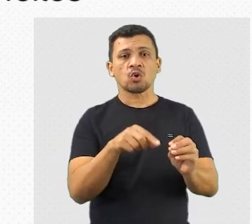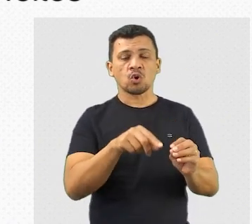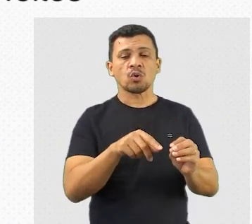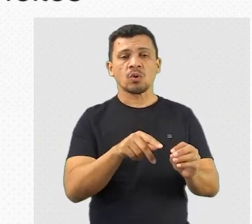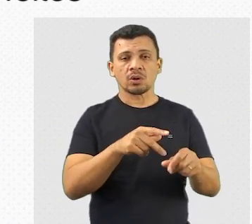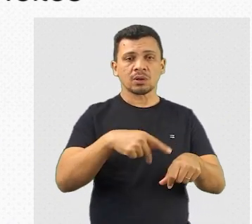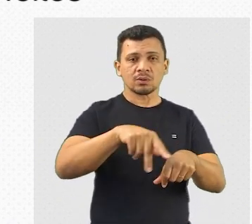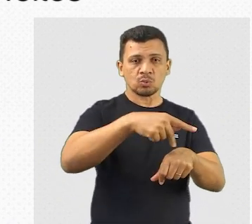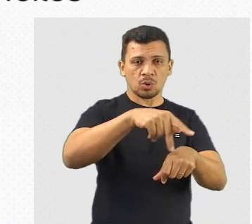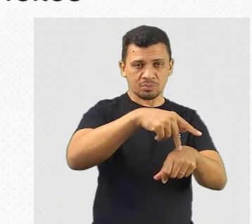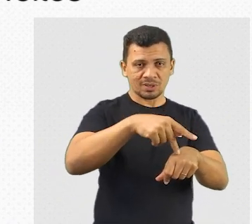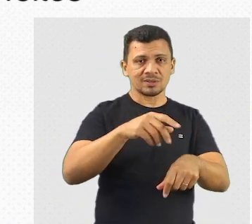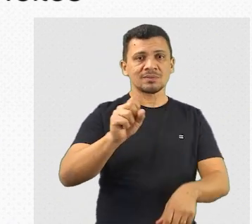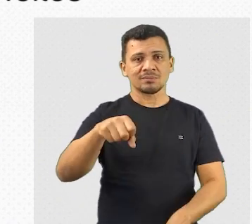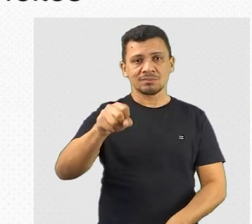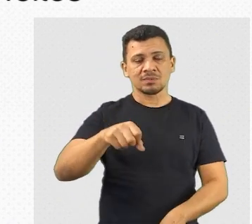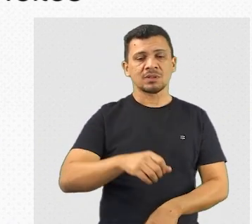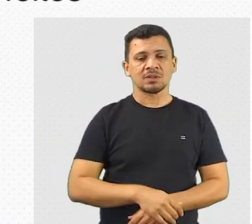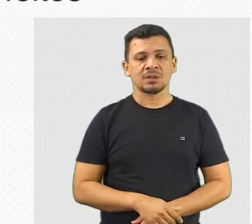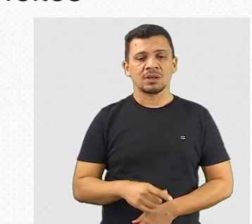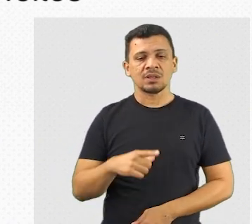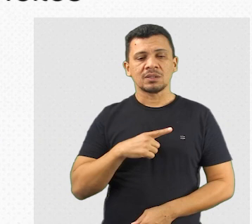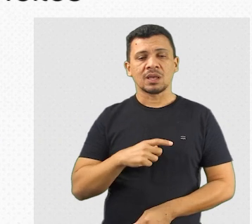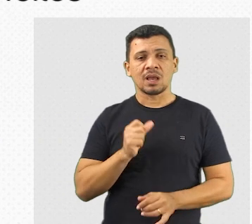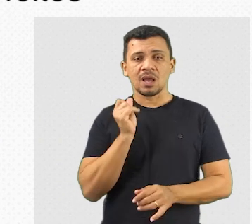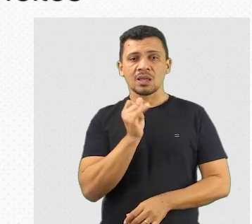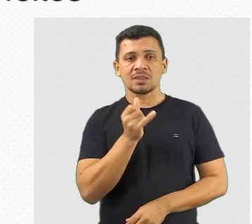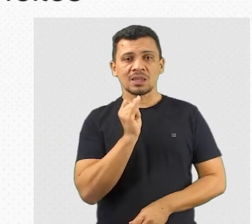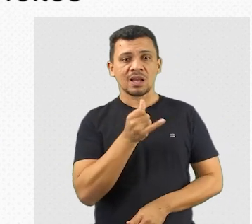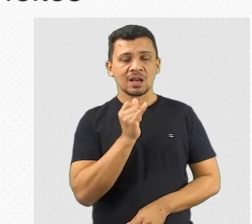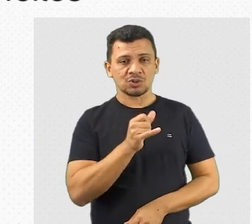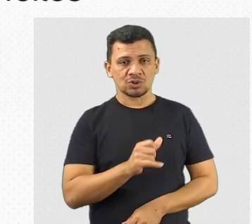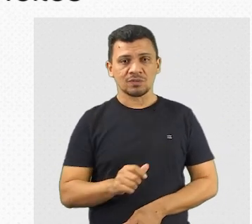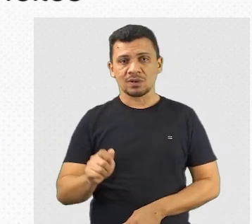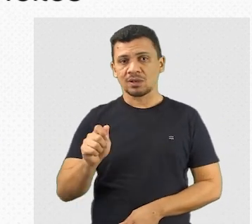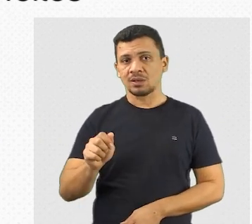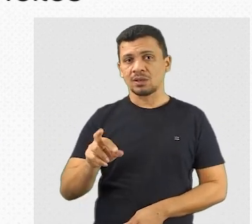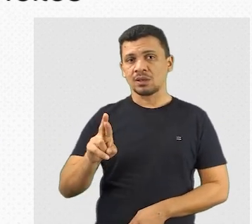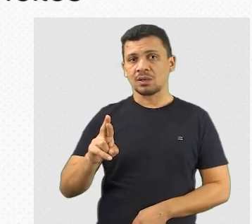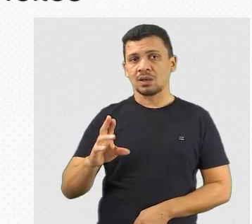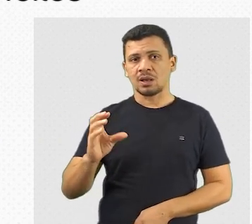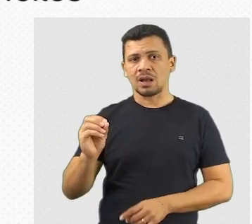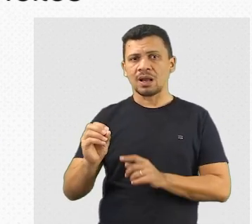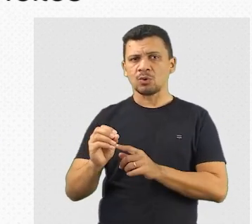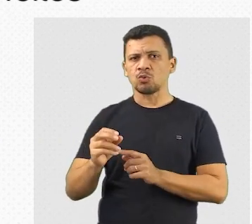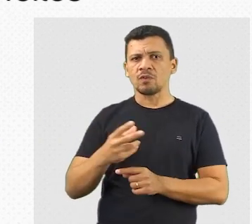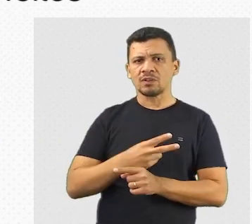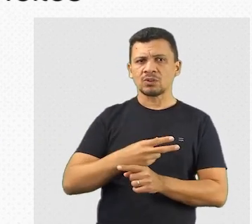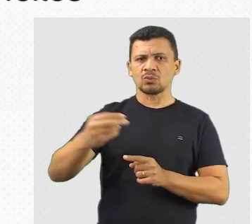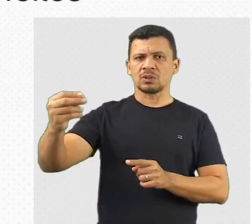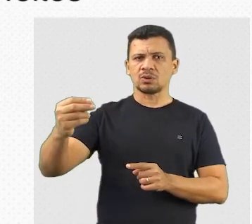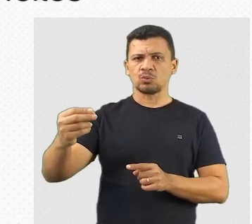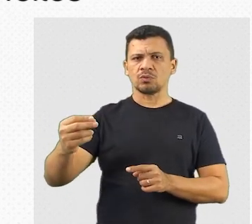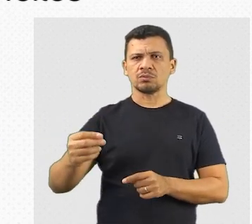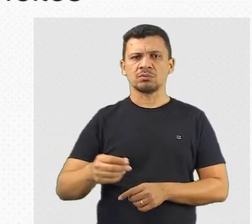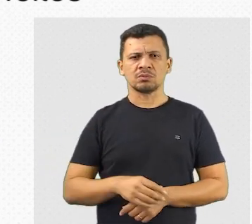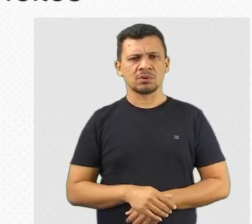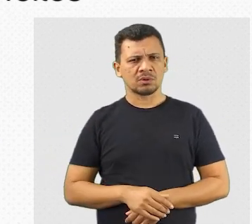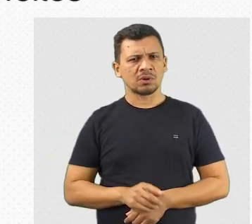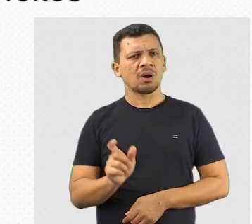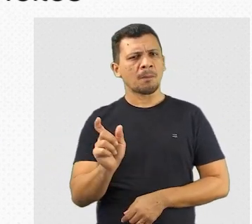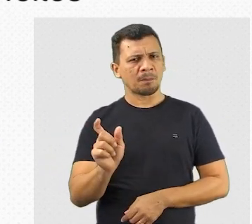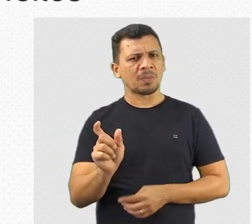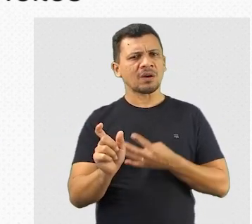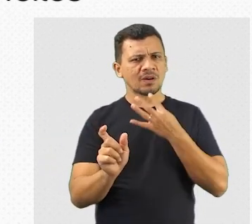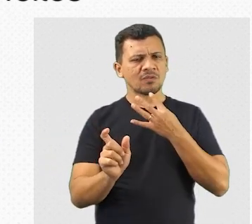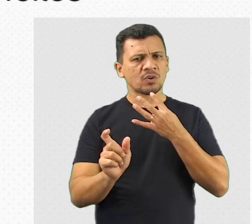Exatamente. Baixos relevos, narrativas em arcos de triunfo. Arco do triunfo? Eu já ouvi esse termo. Não tem um